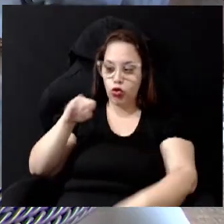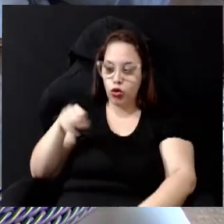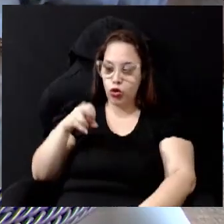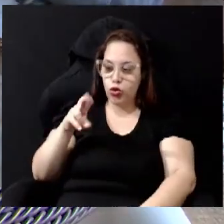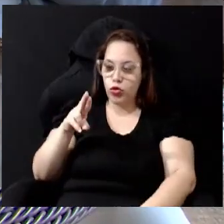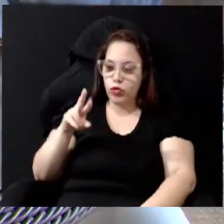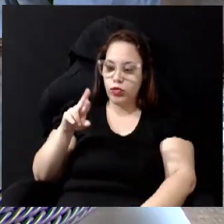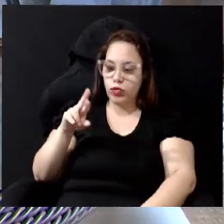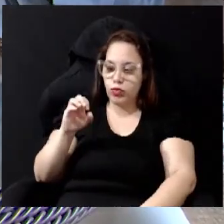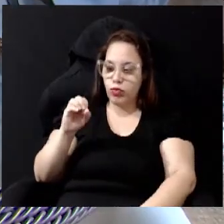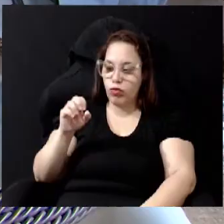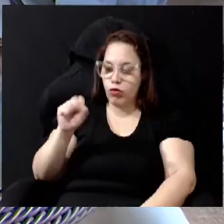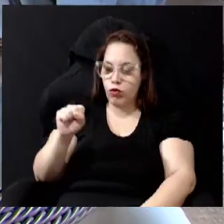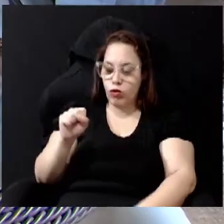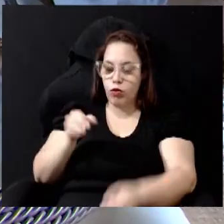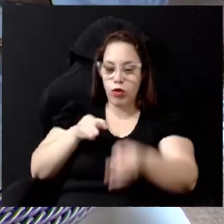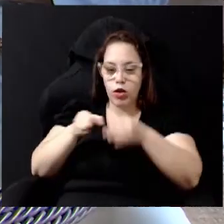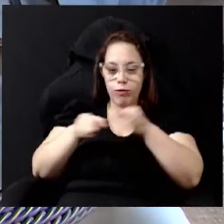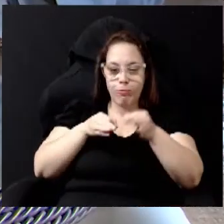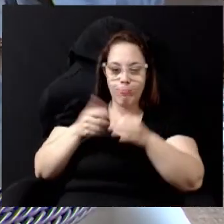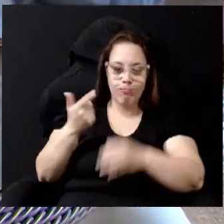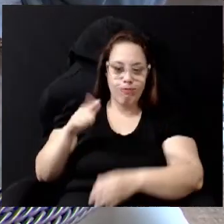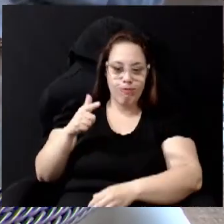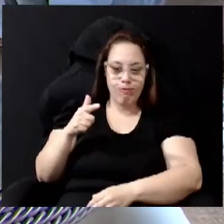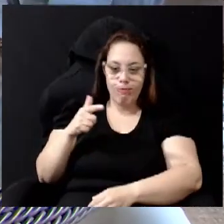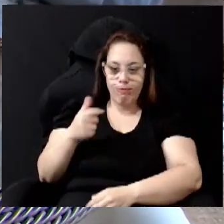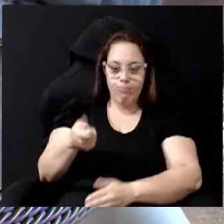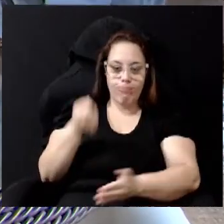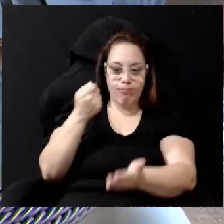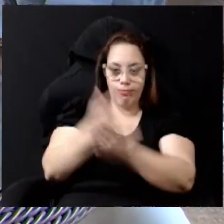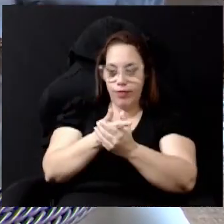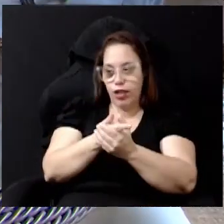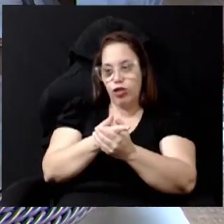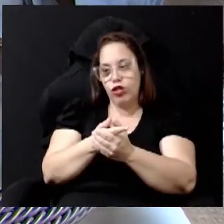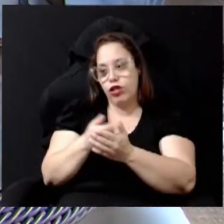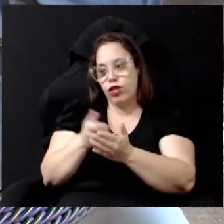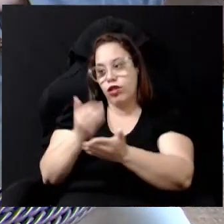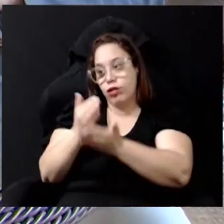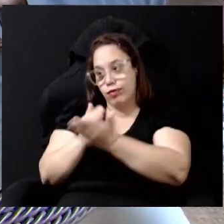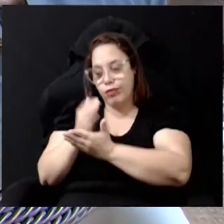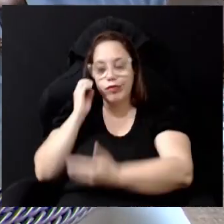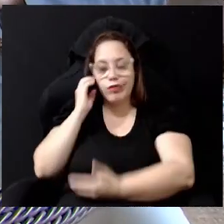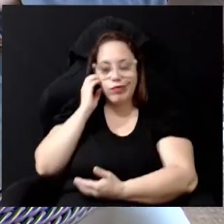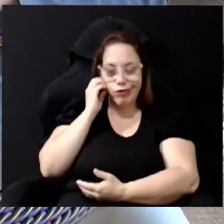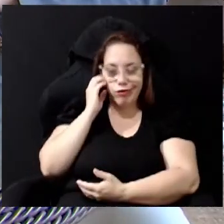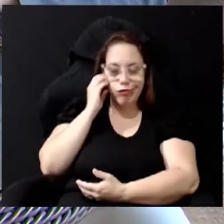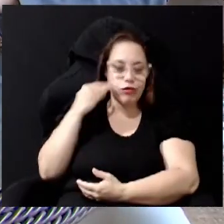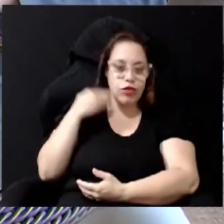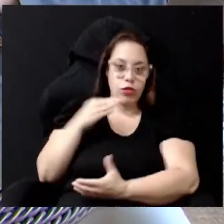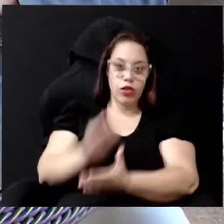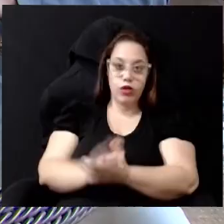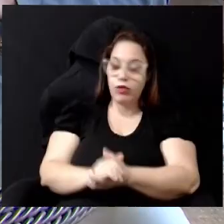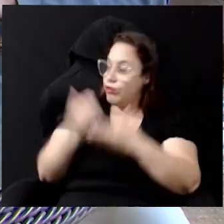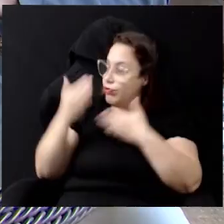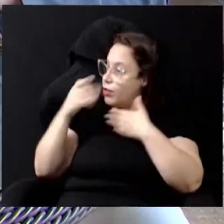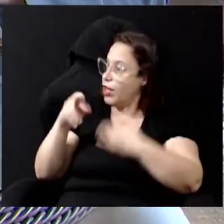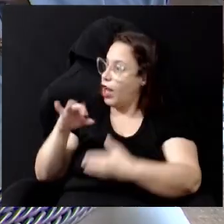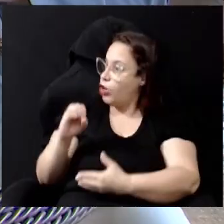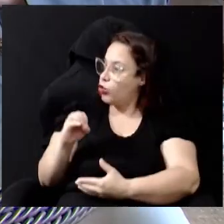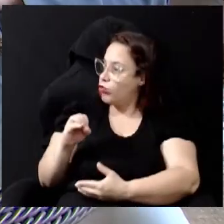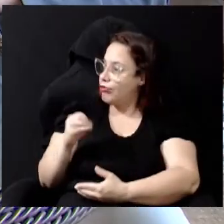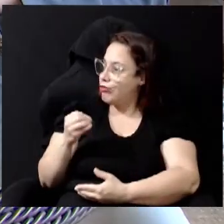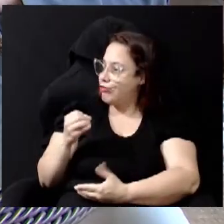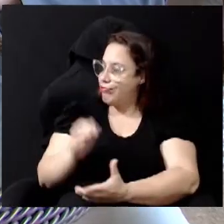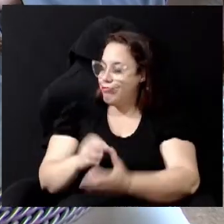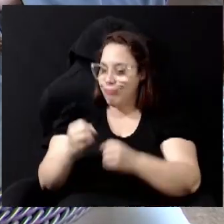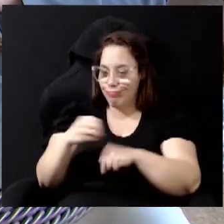para você nunca ter que depender de pegar dinheiro emprestado do sistema financeiro bancário brasileiro. Fabrício, muito obrigado por todas essas dicas, né? Espero que